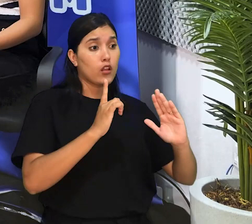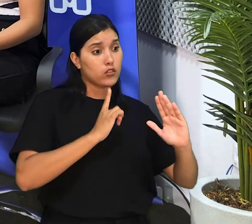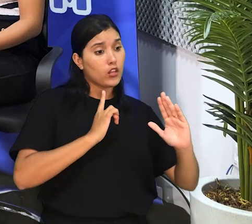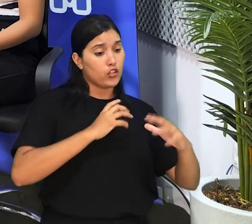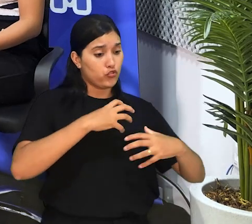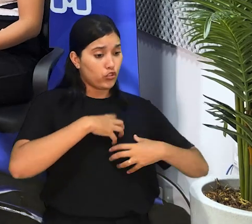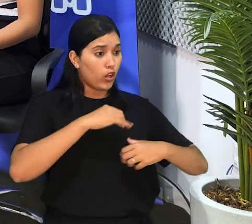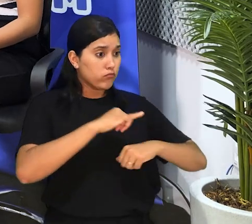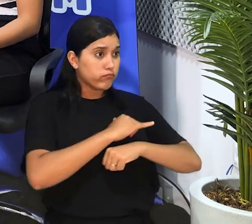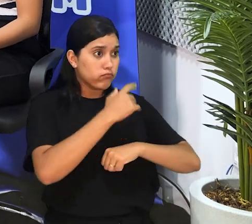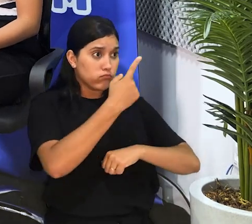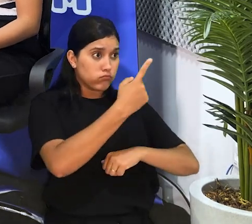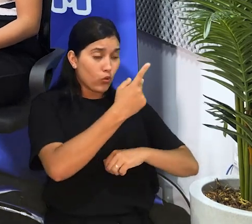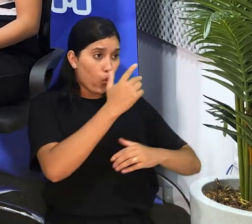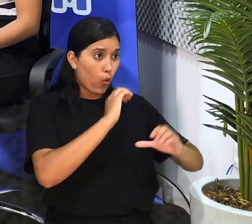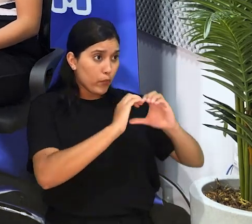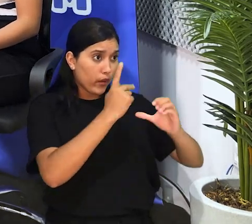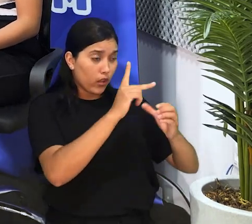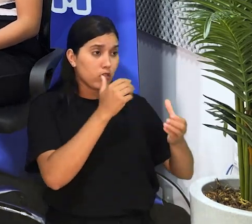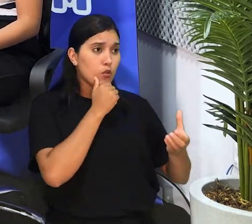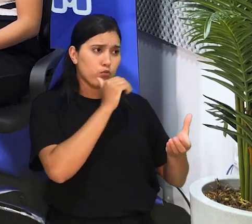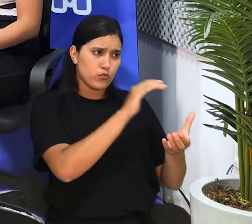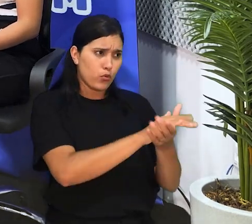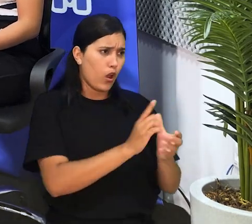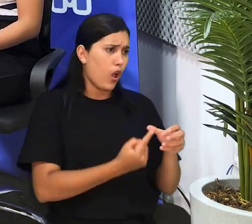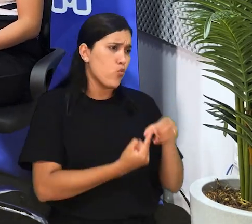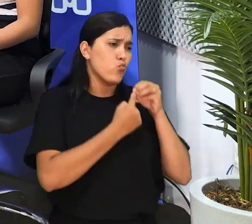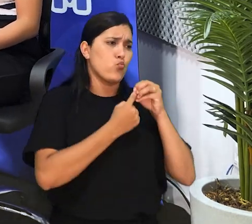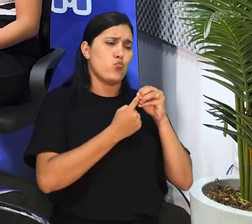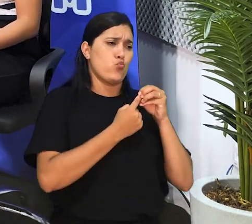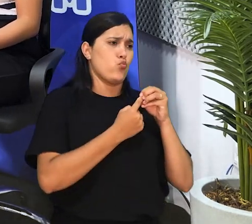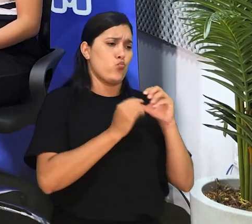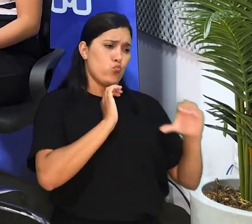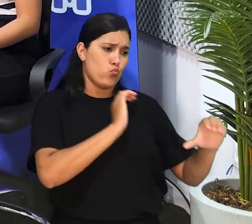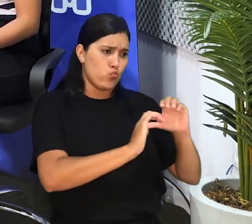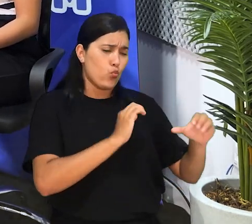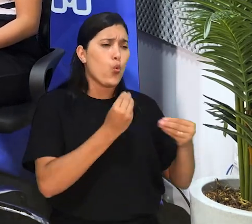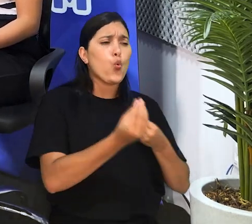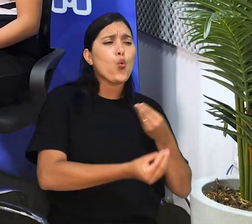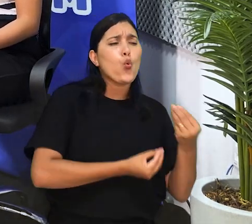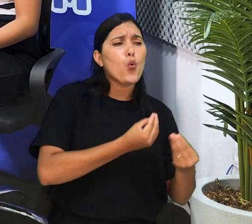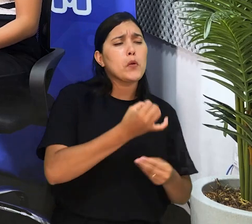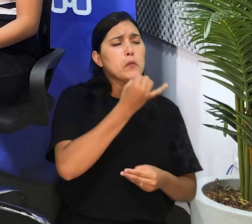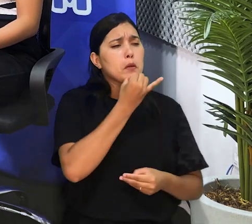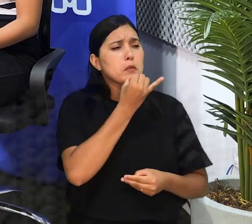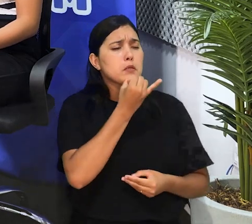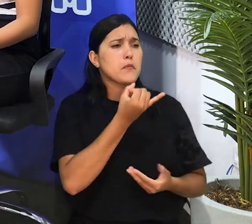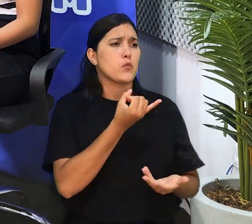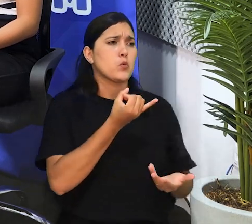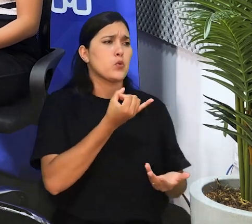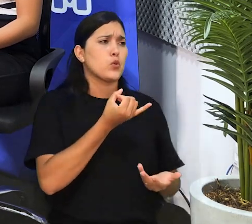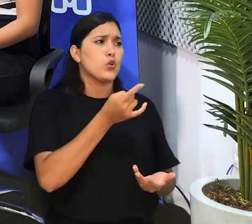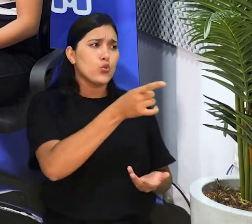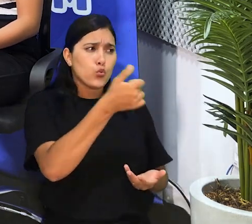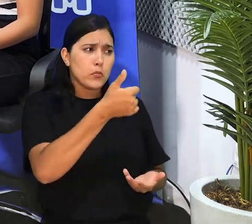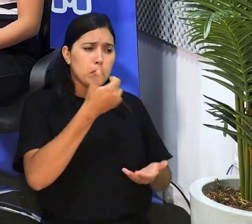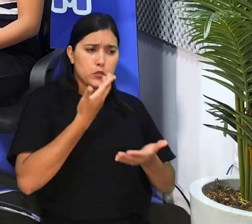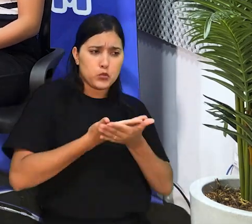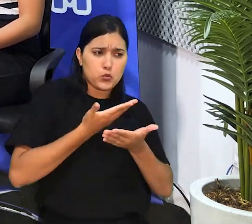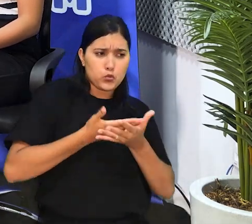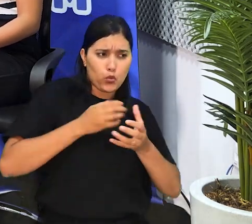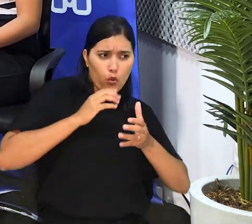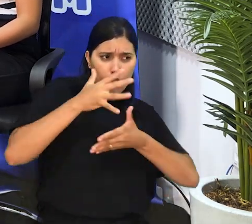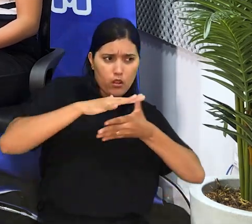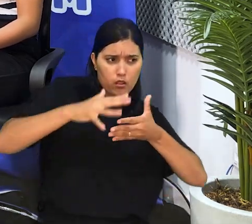foi para você a questão de que dentro da tua casa tu também tem uma forma de se comunicar com o seu esposo? E é